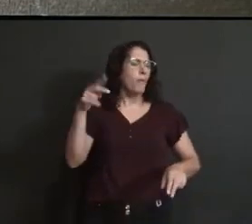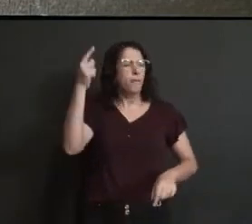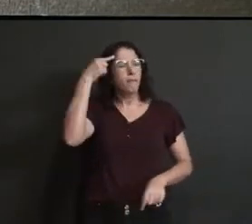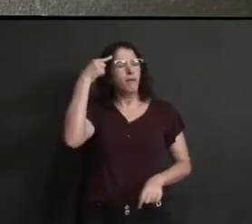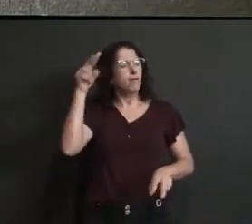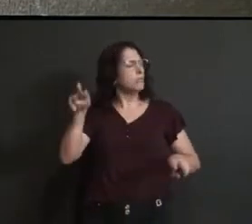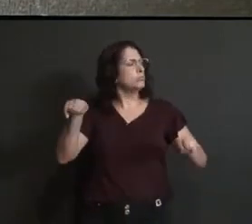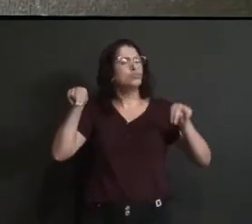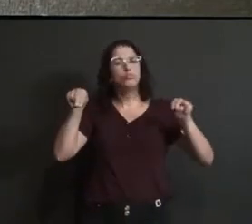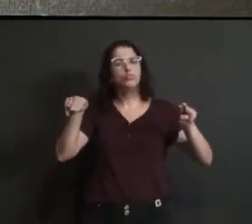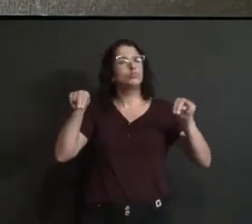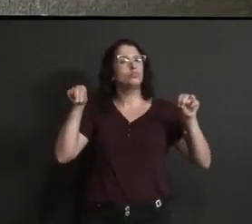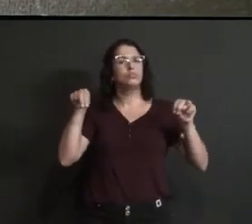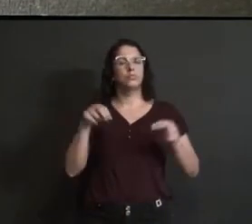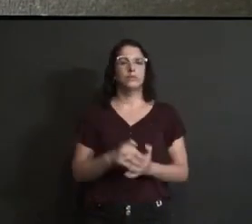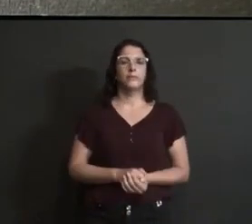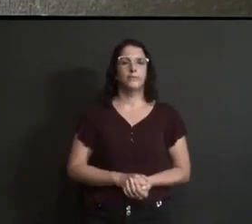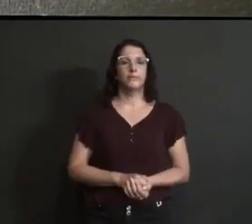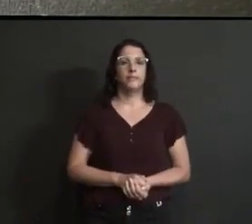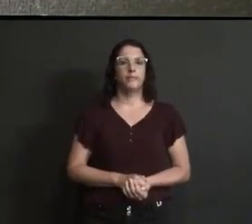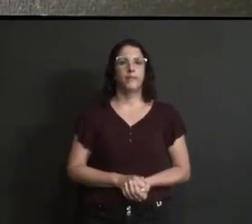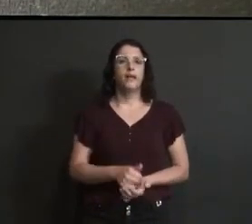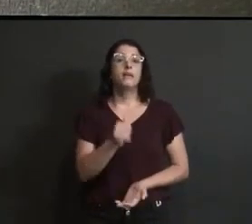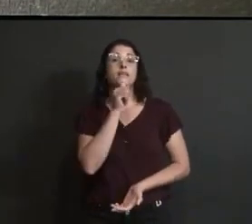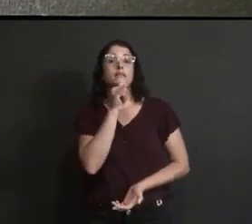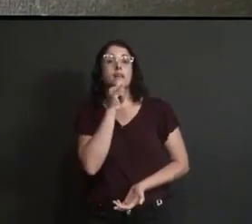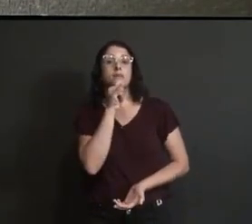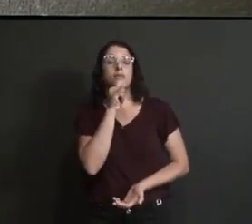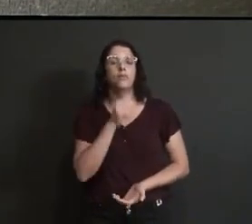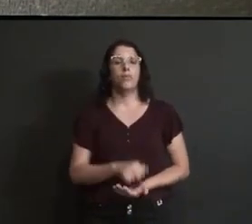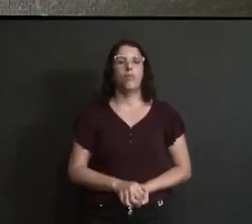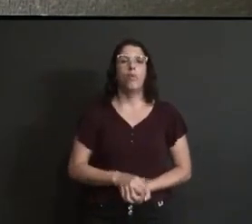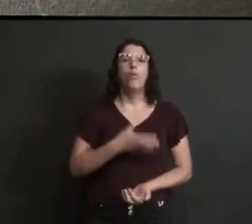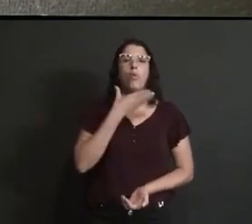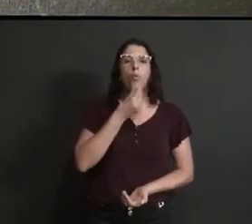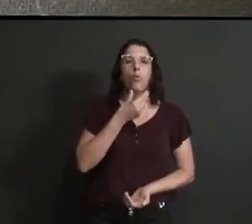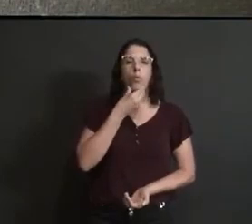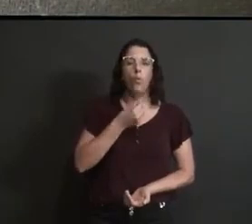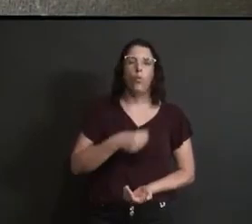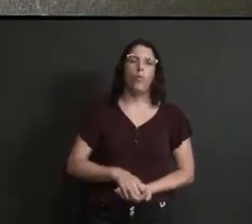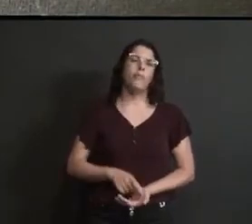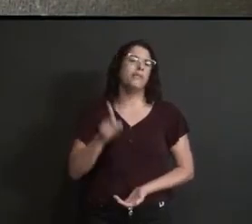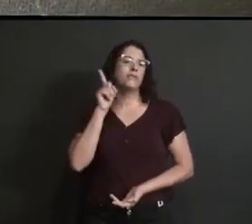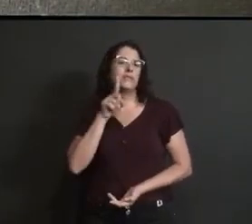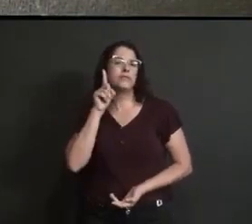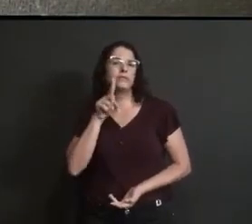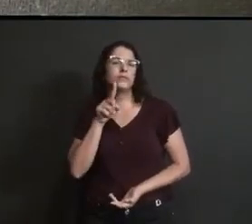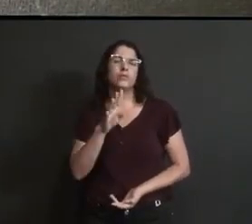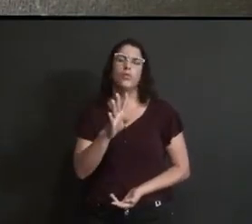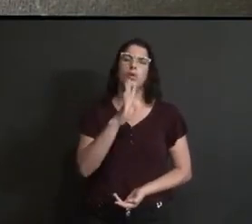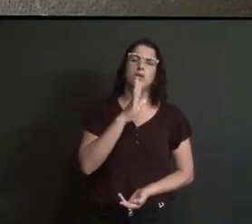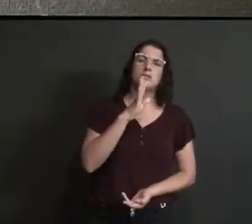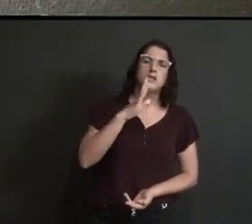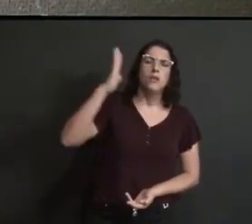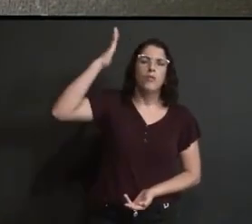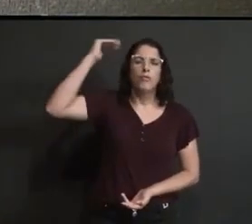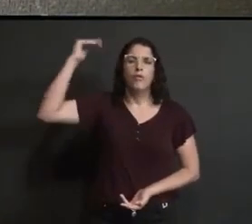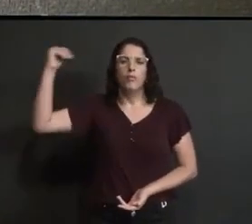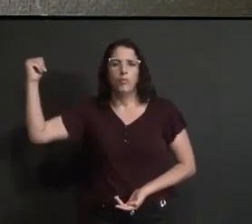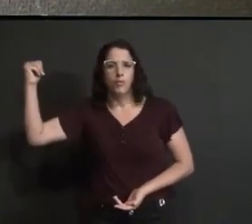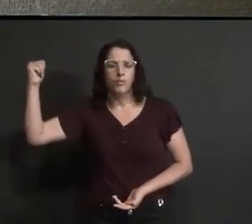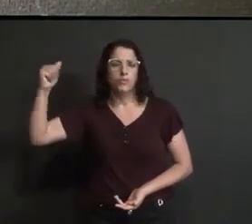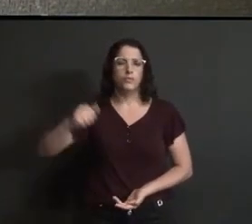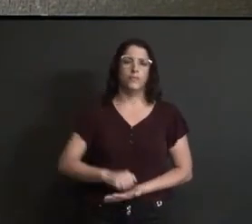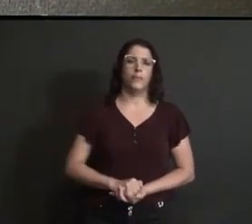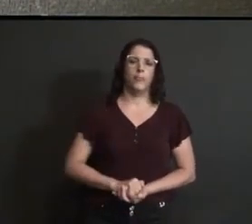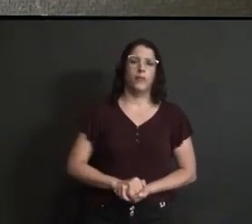aconteceu, quem se lembra do Matera, né? O Matera é um homem também de projeção internacional, ele